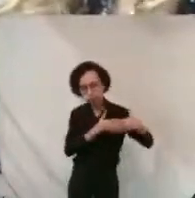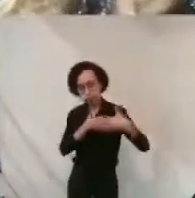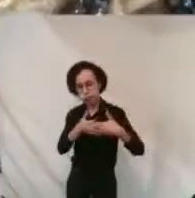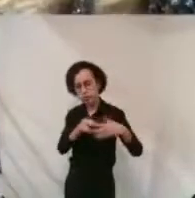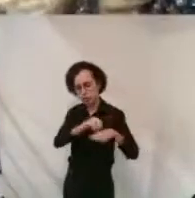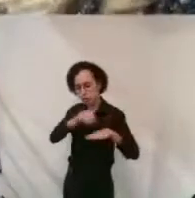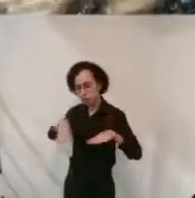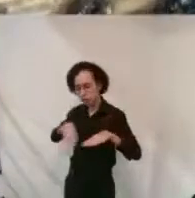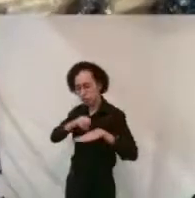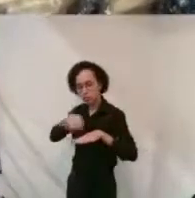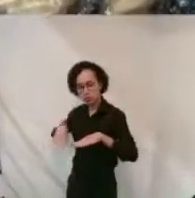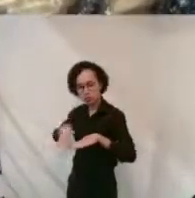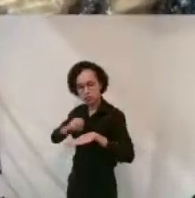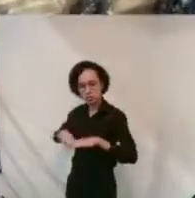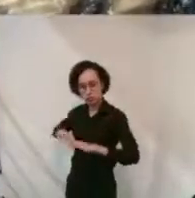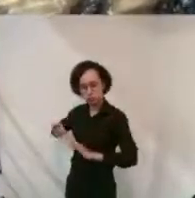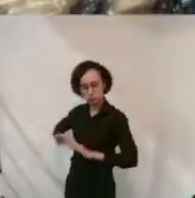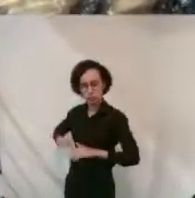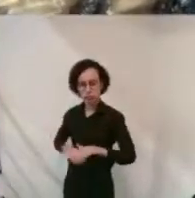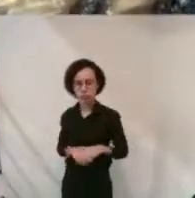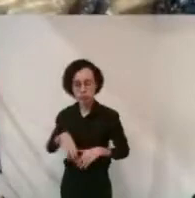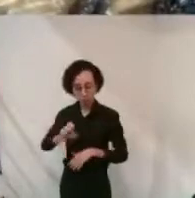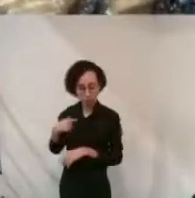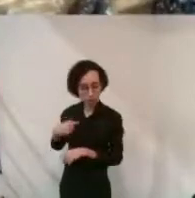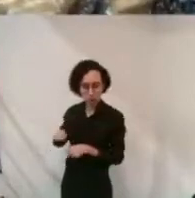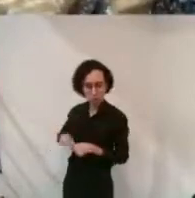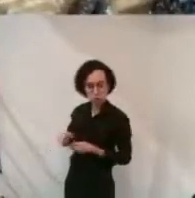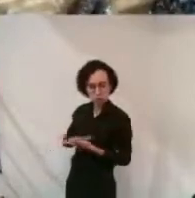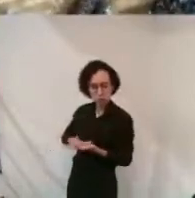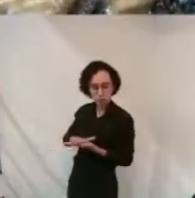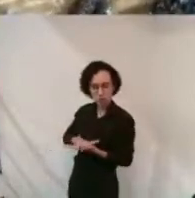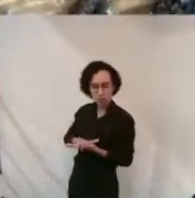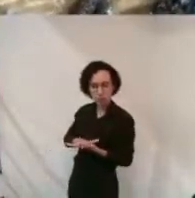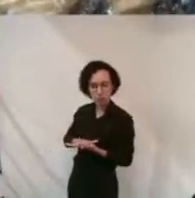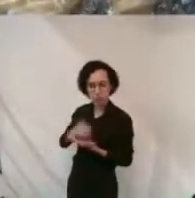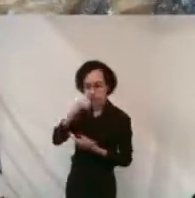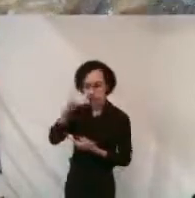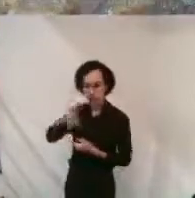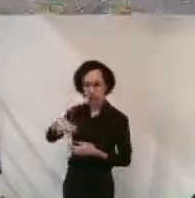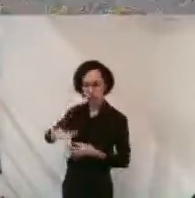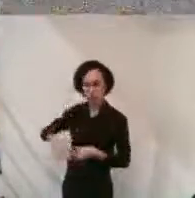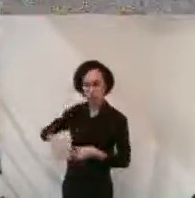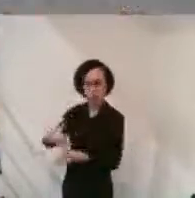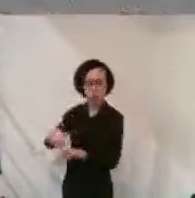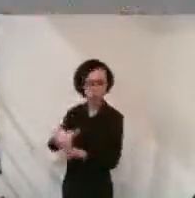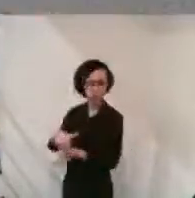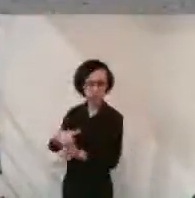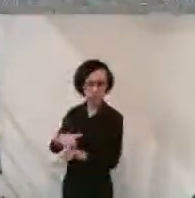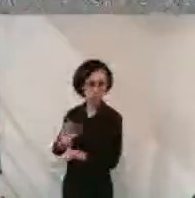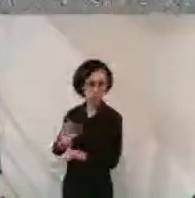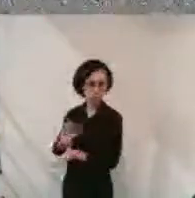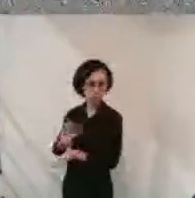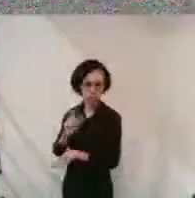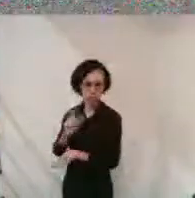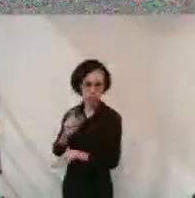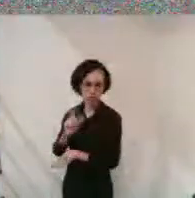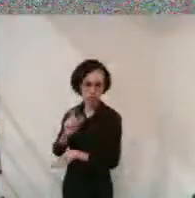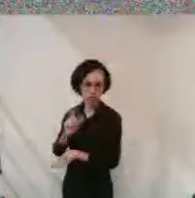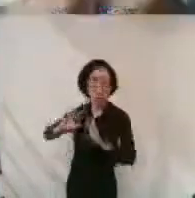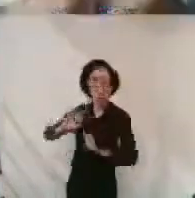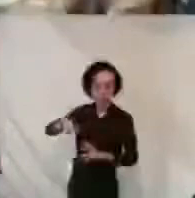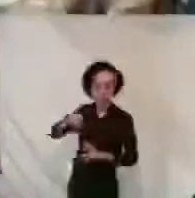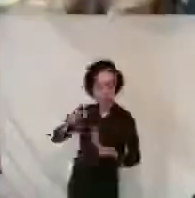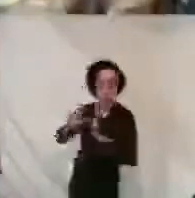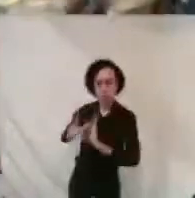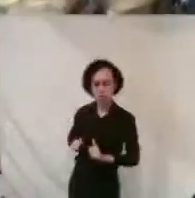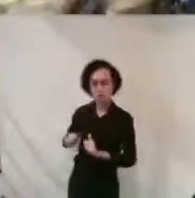destinação dos seus próprios resíduos sólidos. Se eles não fizerem isso, vai ficar o lixo no meio da rua? Claro que não. O município vai ter que fazer a coleta